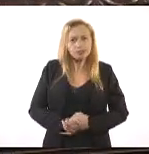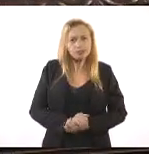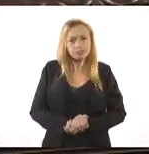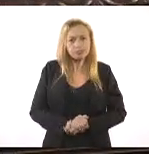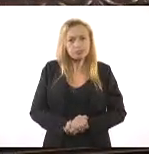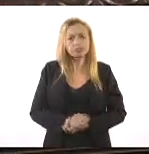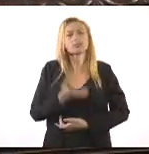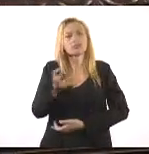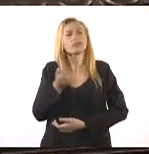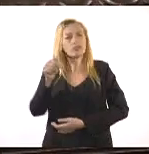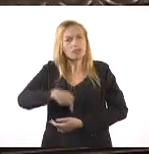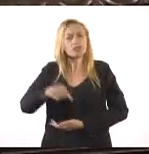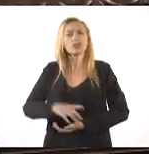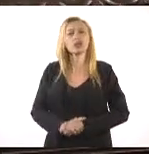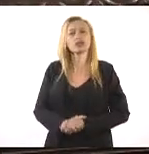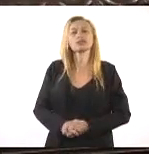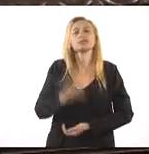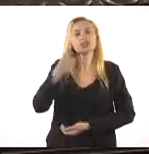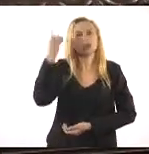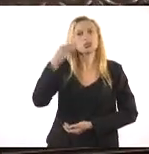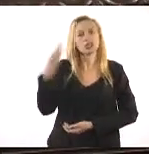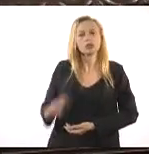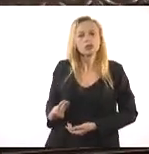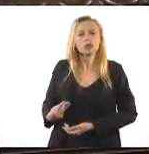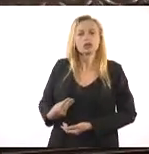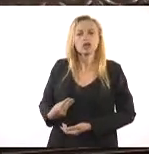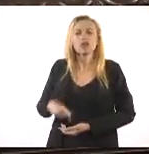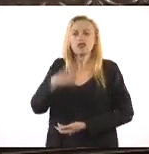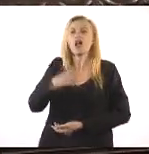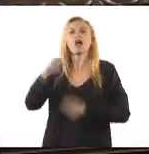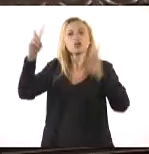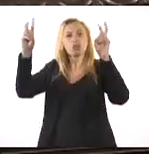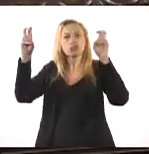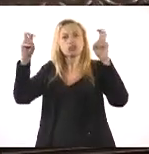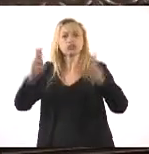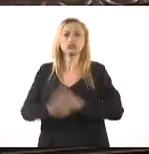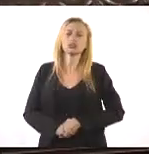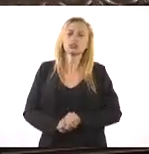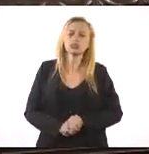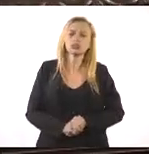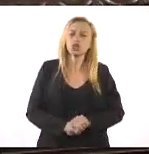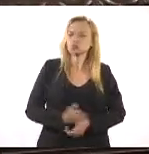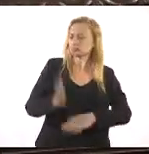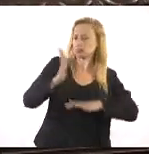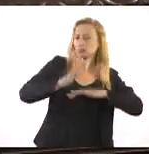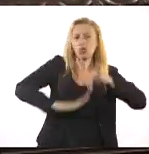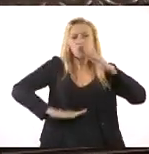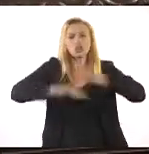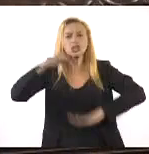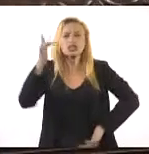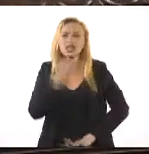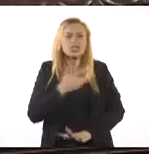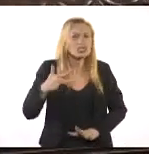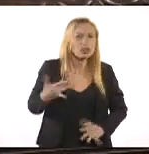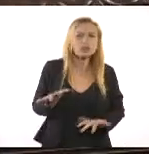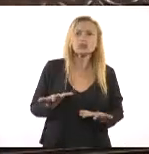Nós queremos aqui, deputada Mônica, levantar a questão dos profissionais de